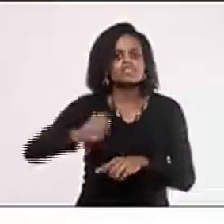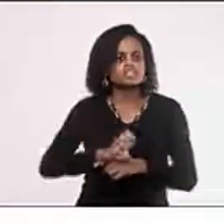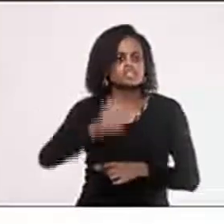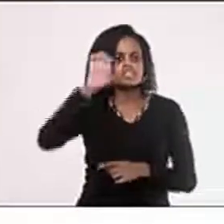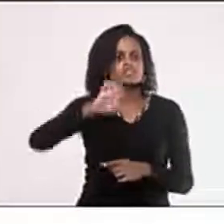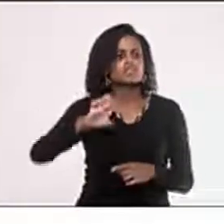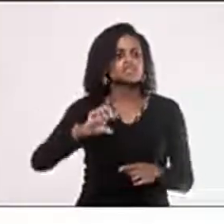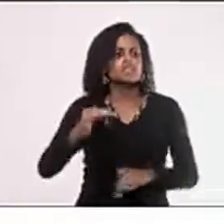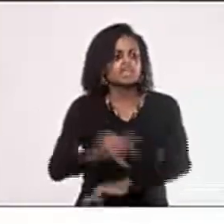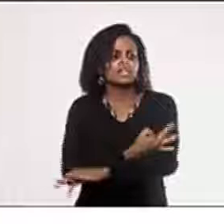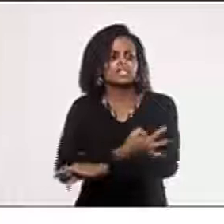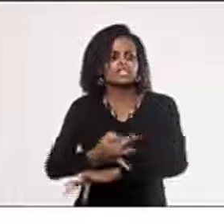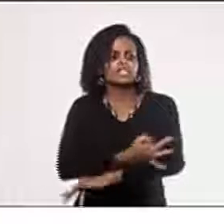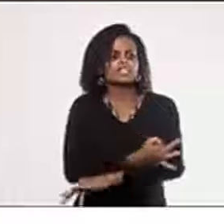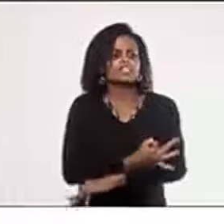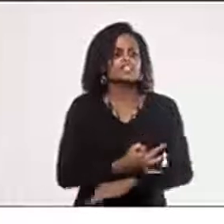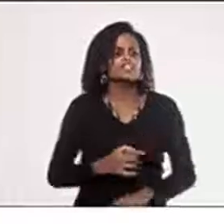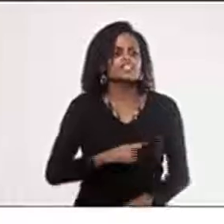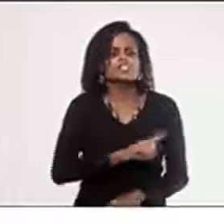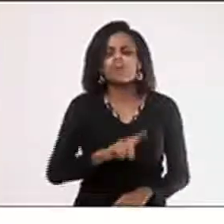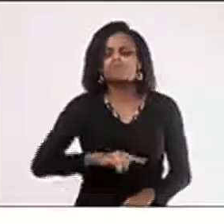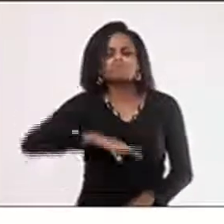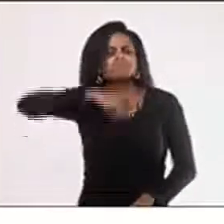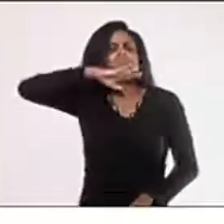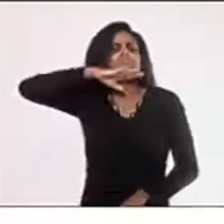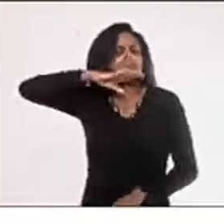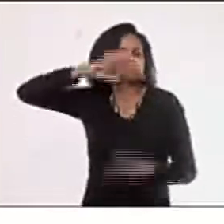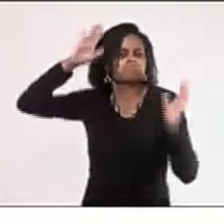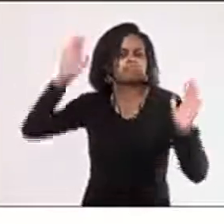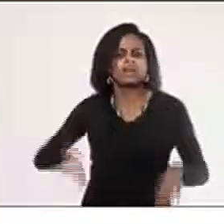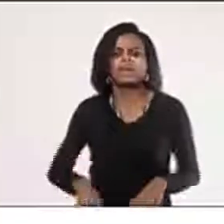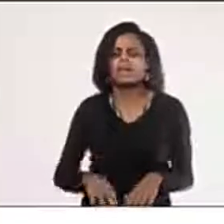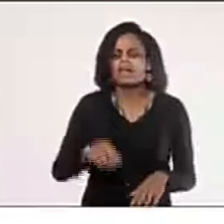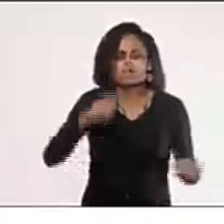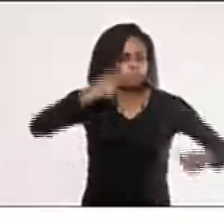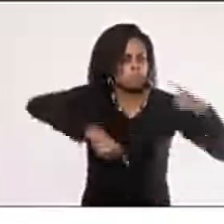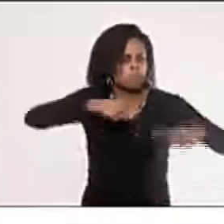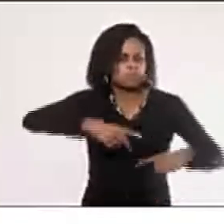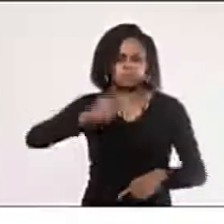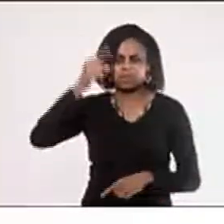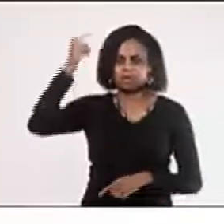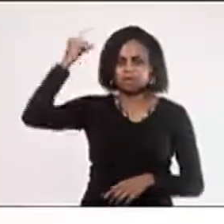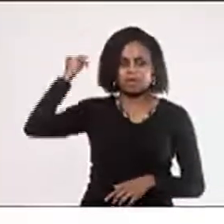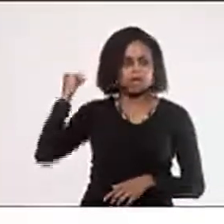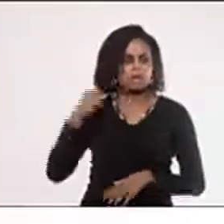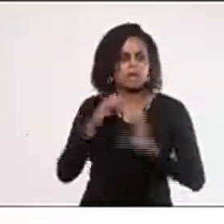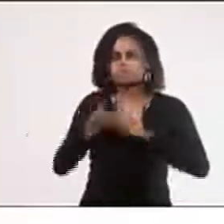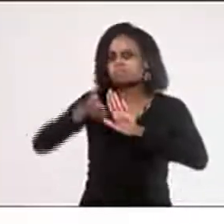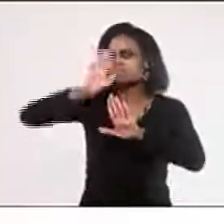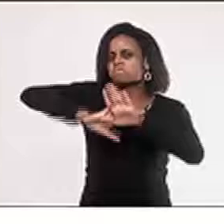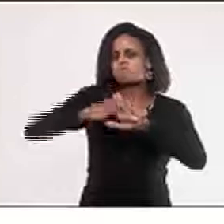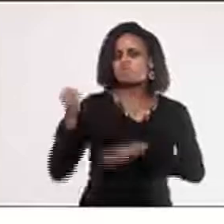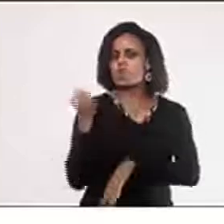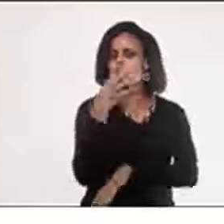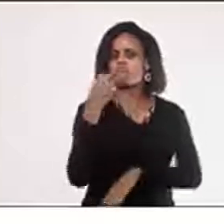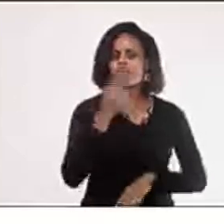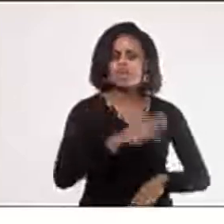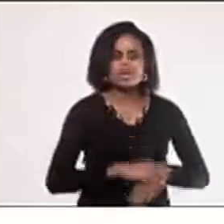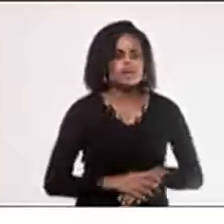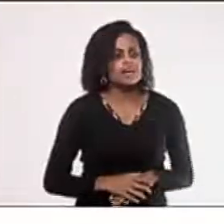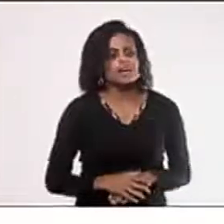estados resistem e não aguentam mais essa velha política transvestida de nova, essa